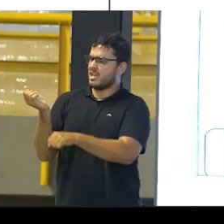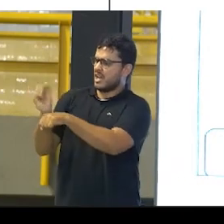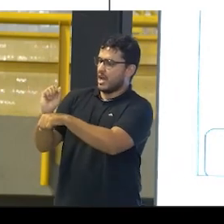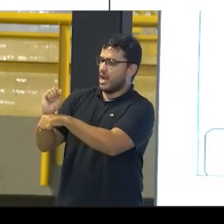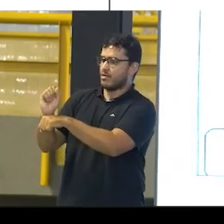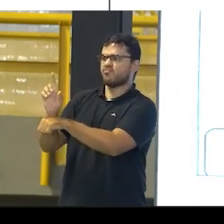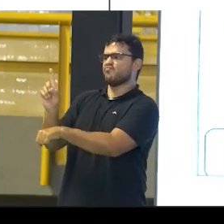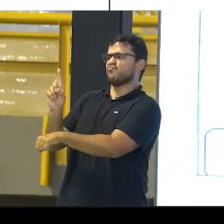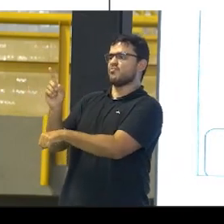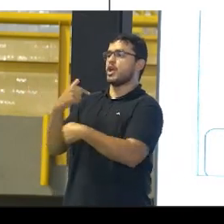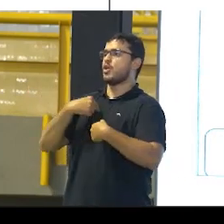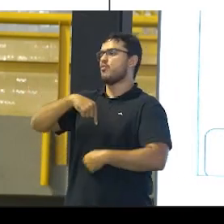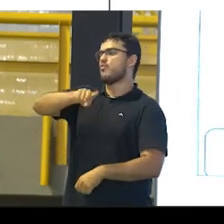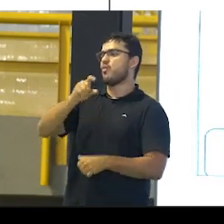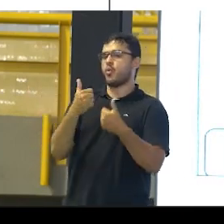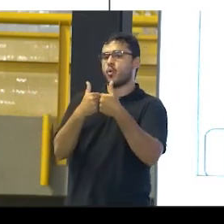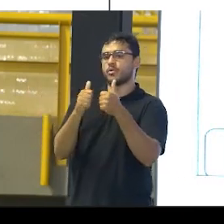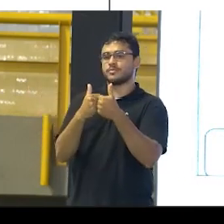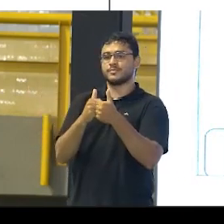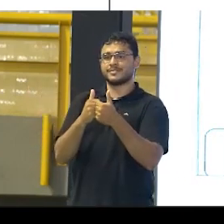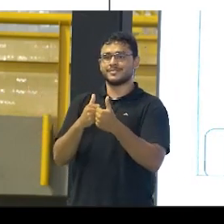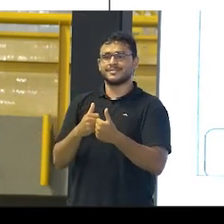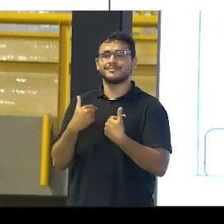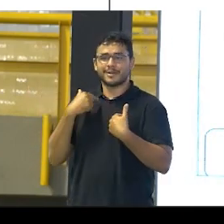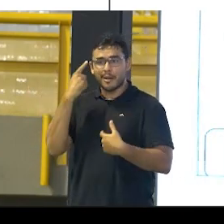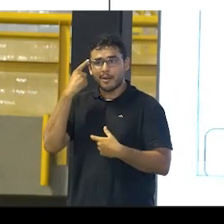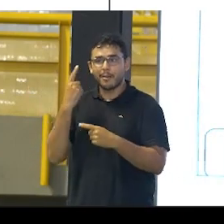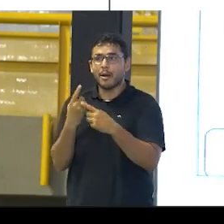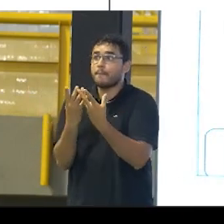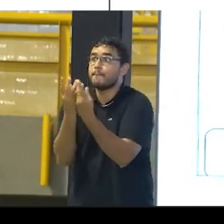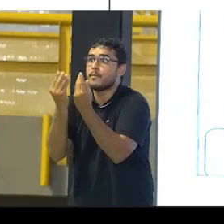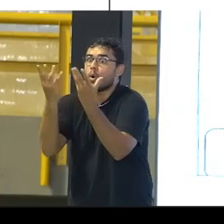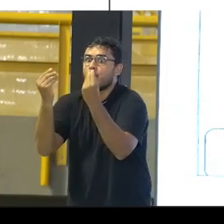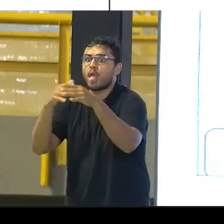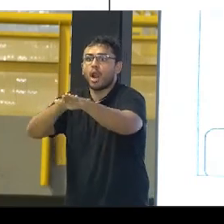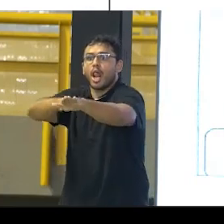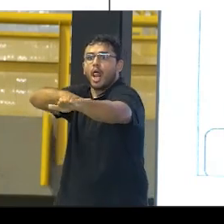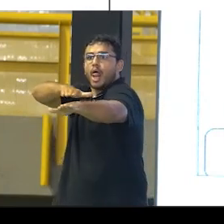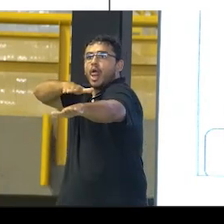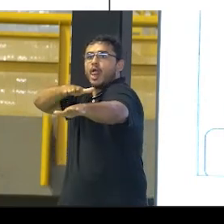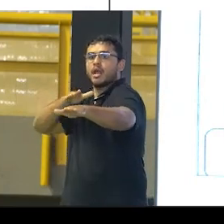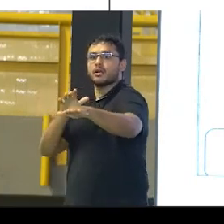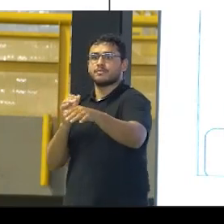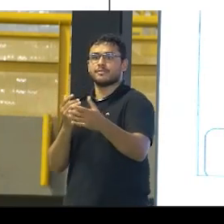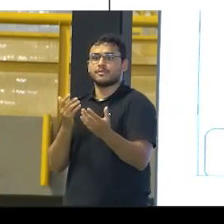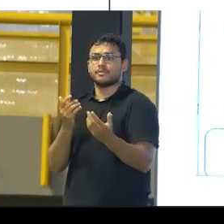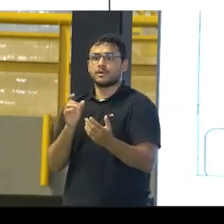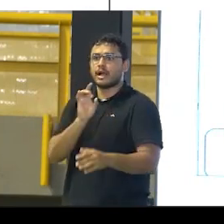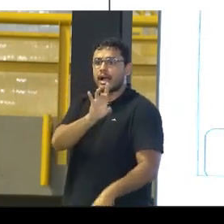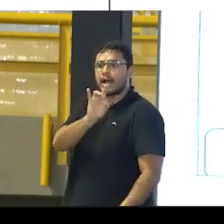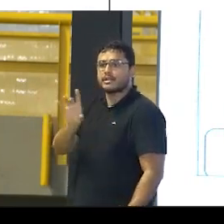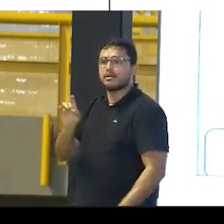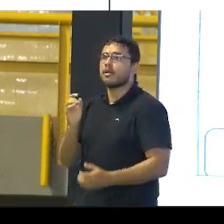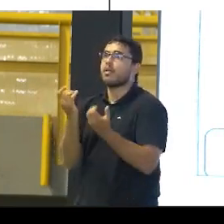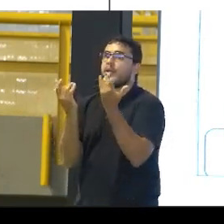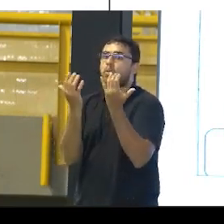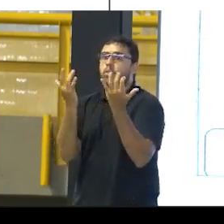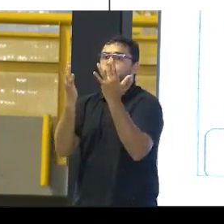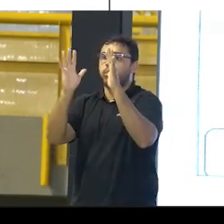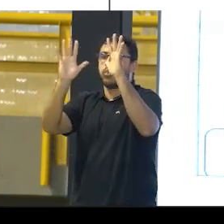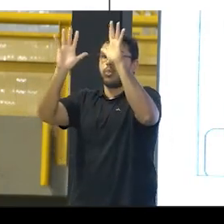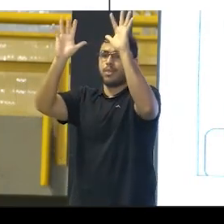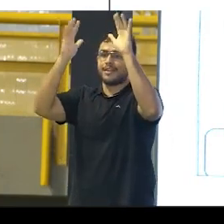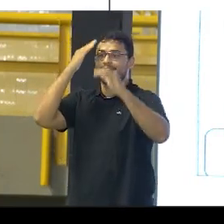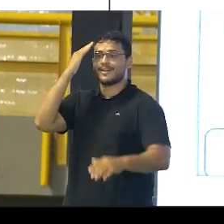transformar a sua frota de combustível fóssil em carros elétricos, são exceções, são pouquíssimas. E